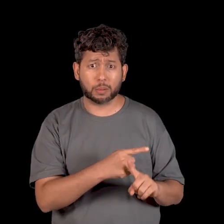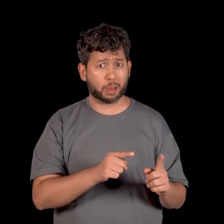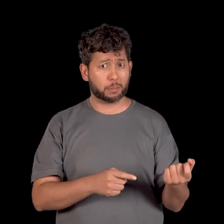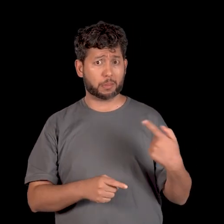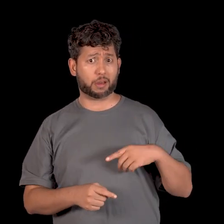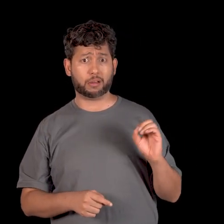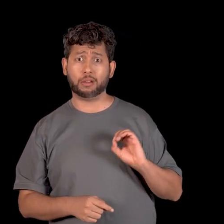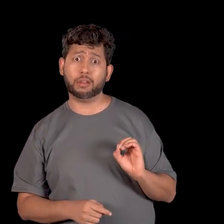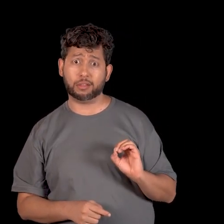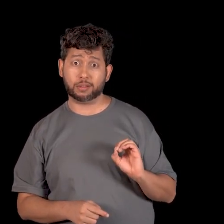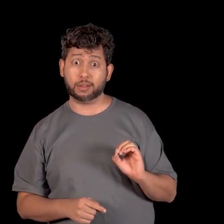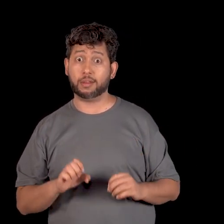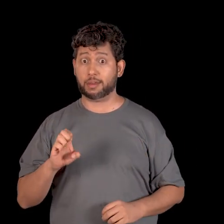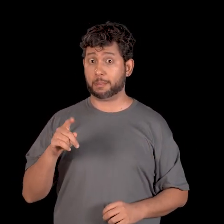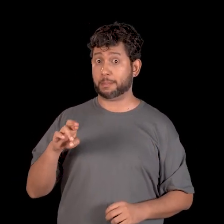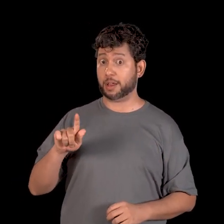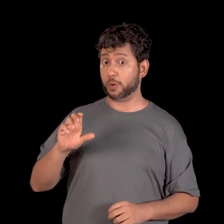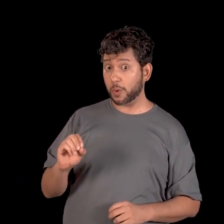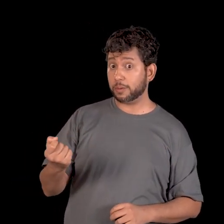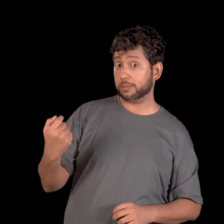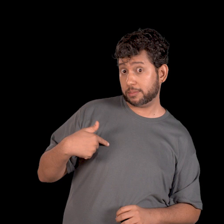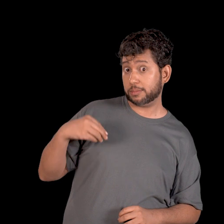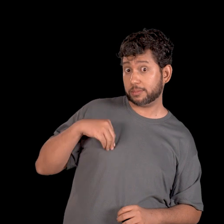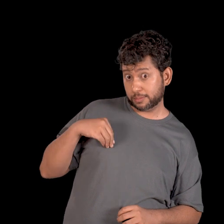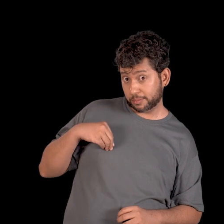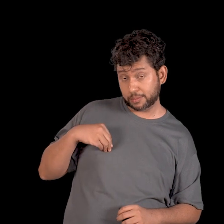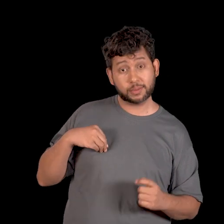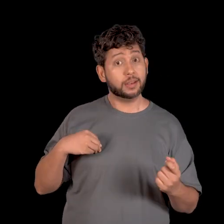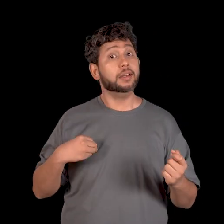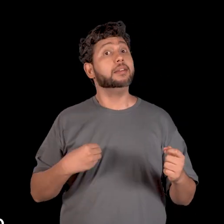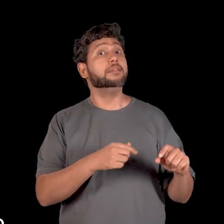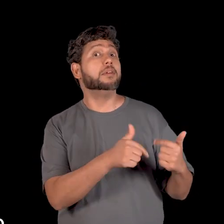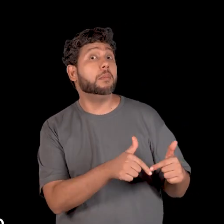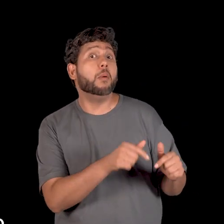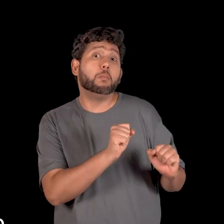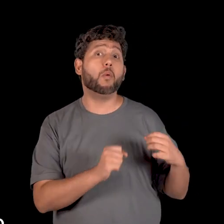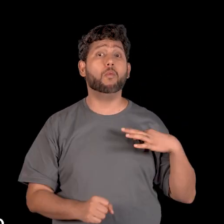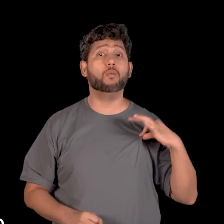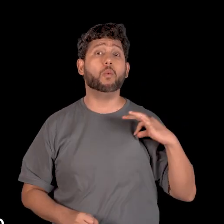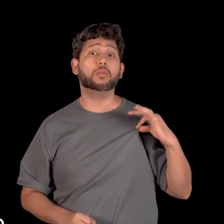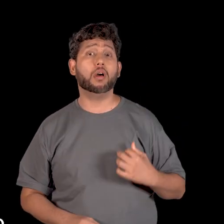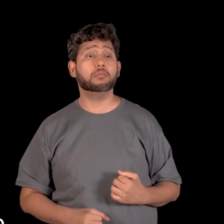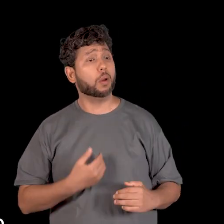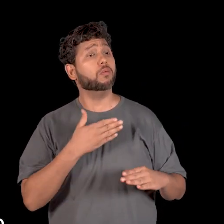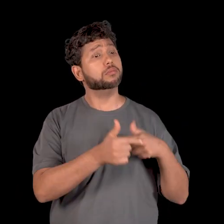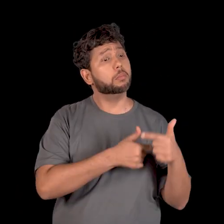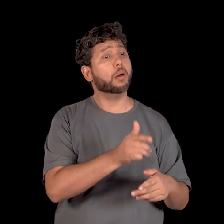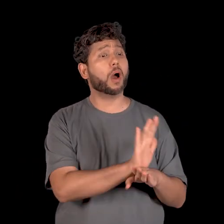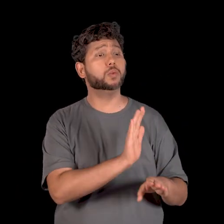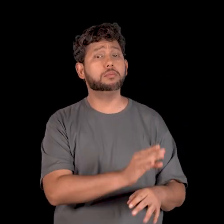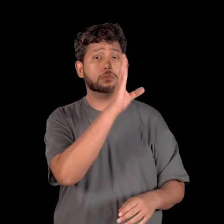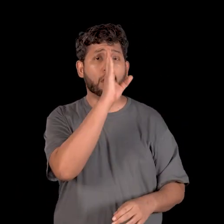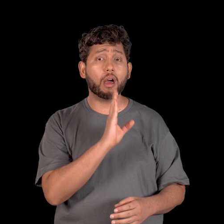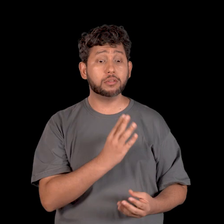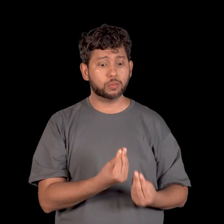como cuidar de crianças ou idosos, sem exatamente ser remunerada por isso. Também há quem faça um trabalho voluntário e extraia